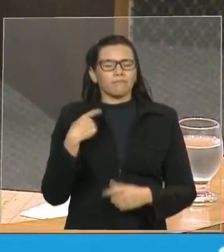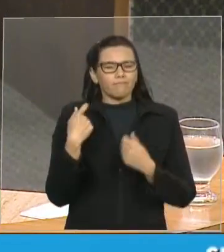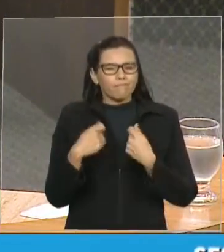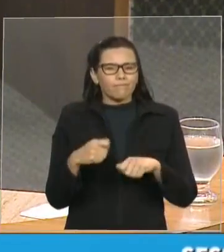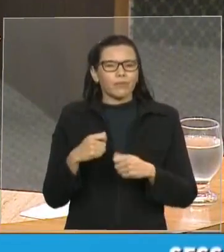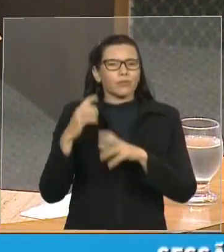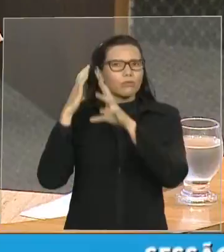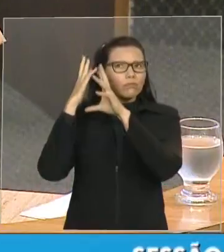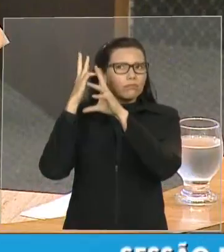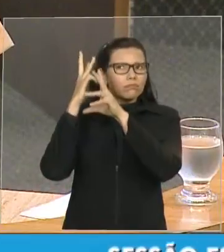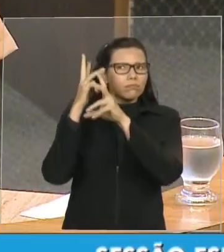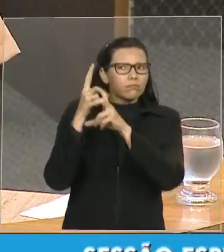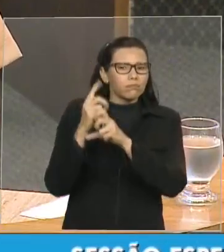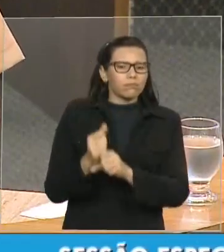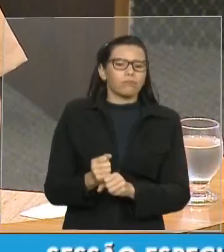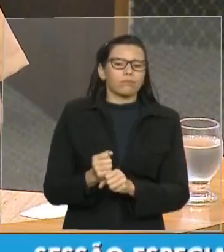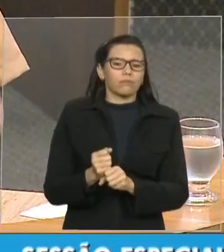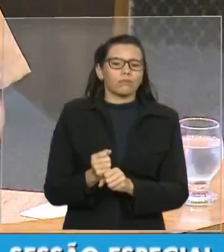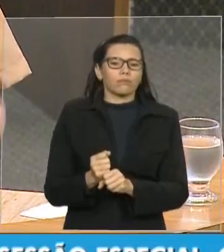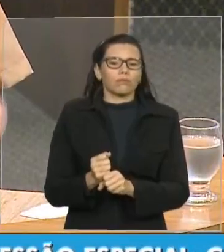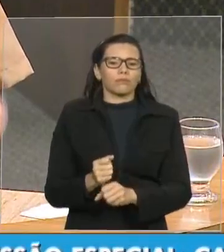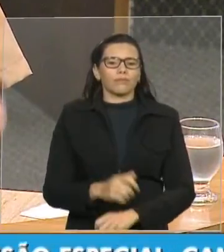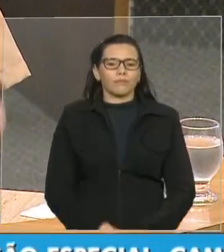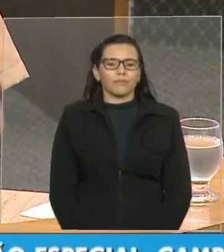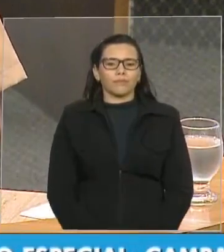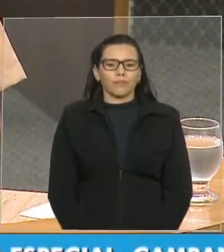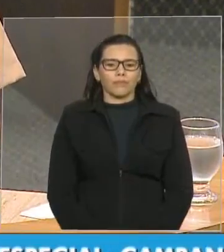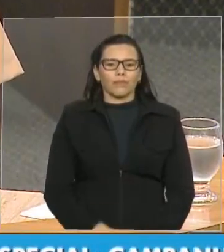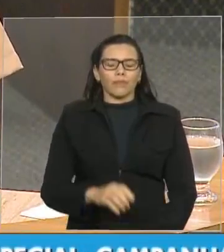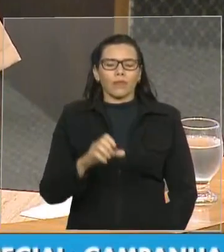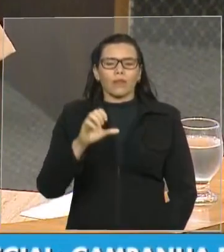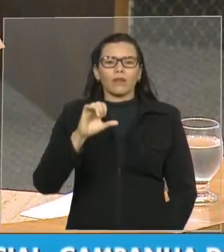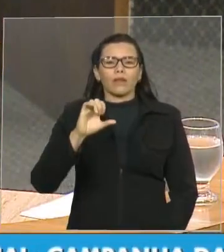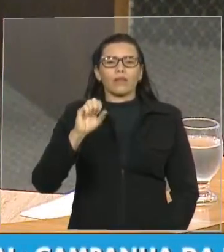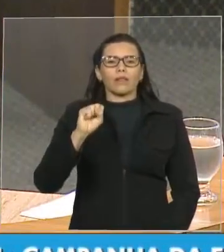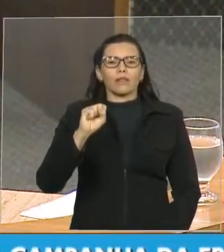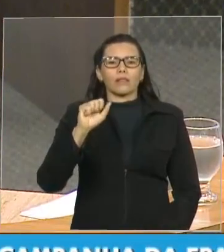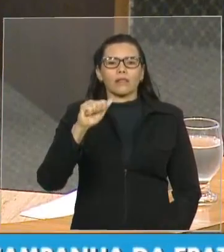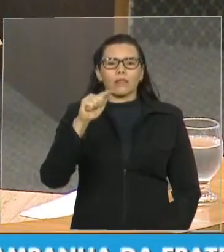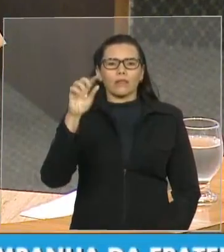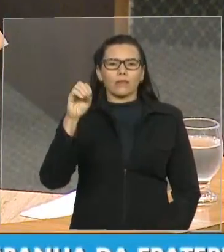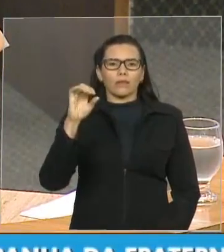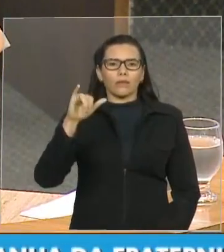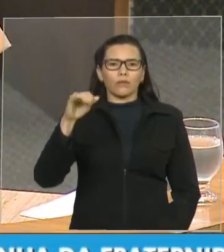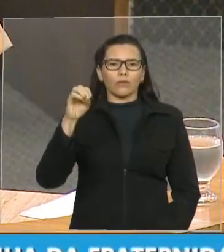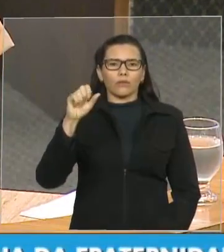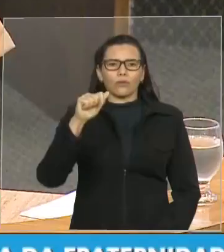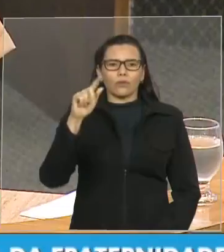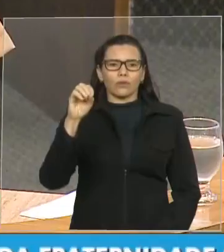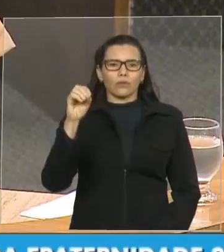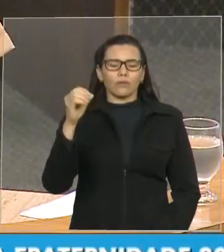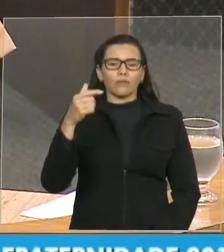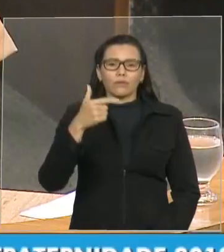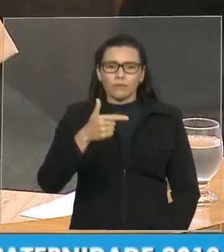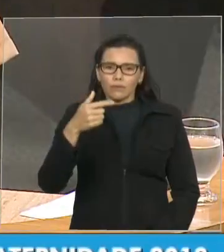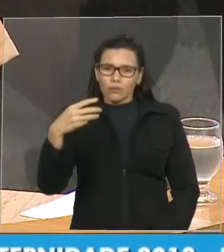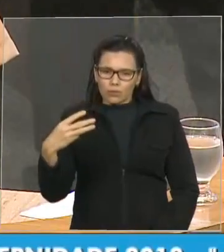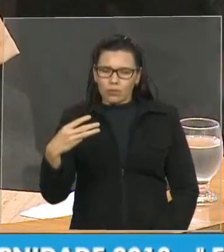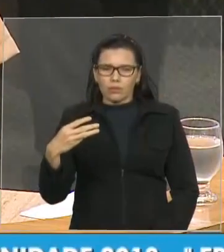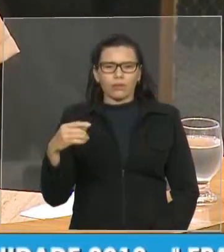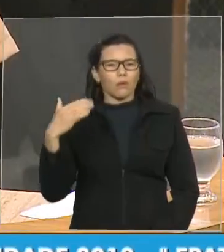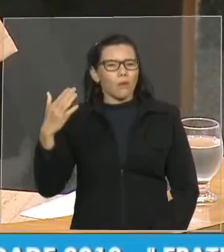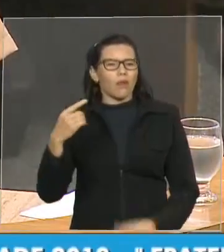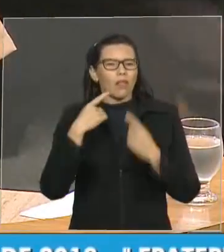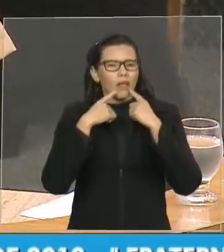do que dizia São João 23 no Concílio Vaticano II, quando denuncia: a violência